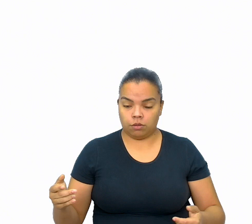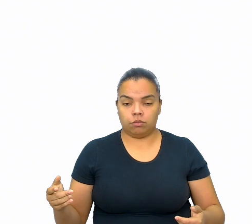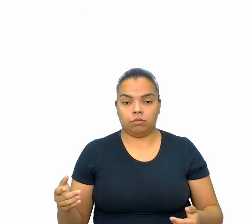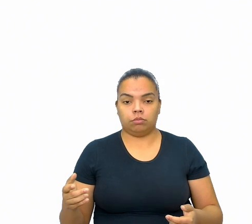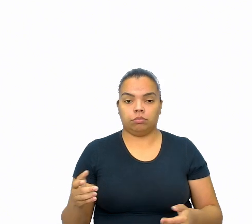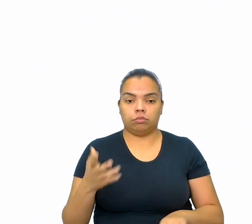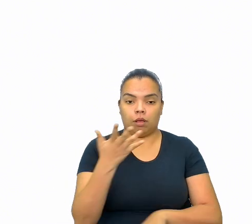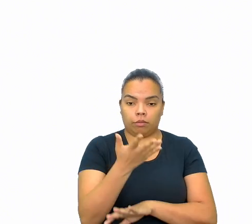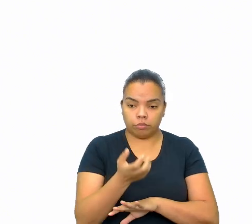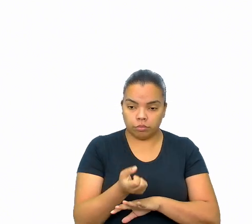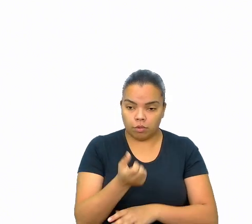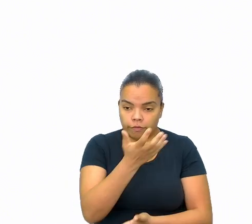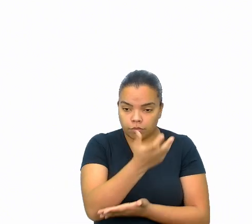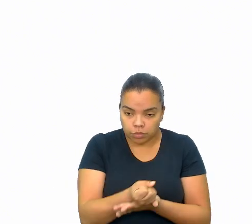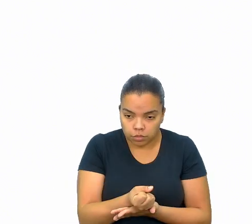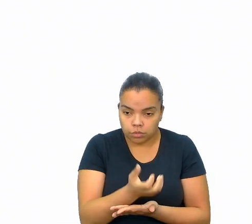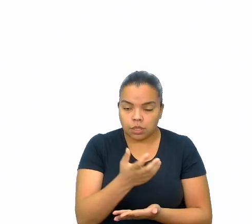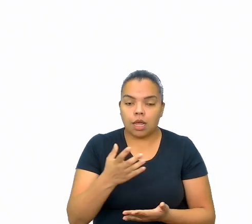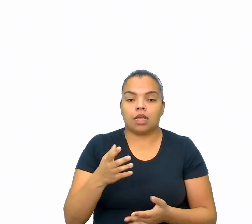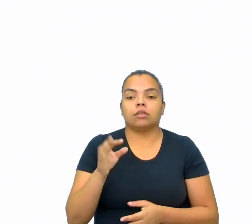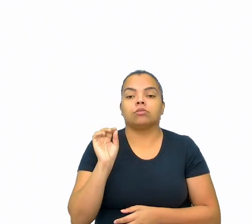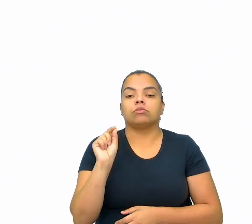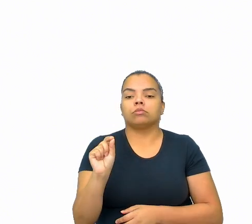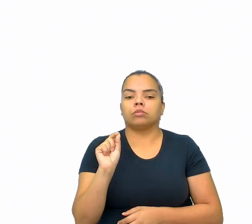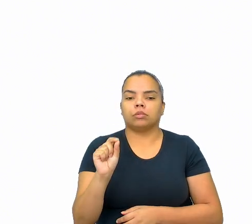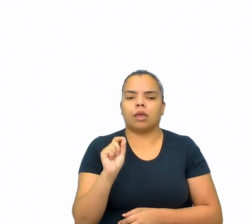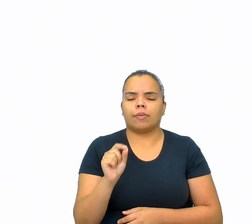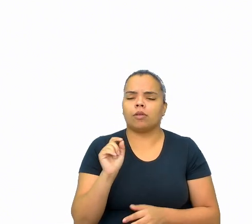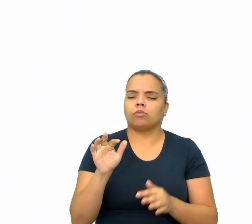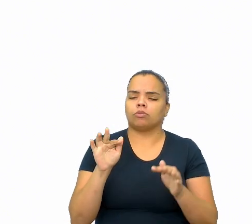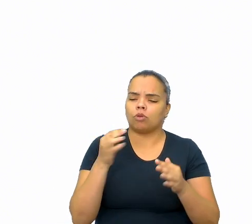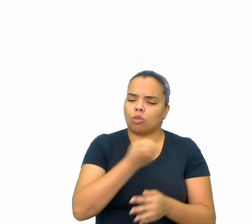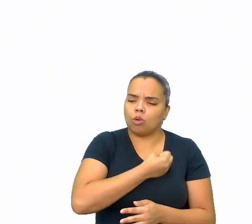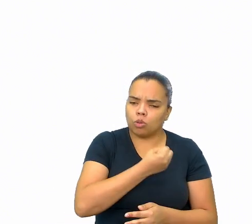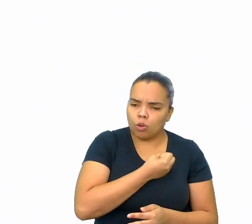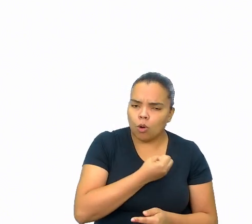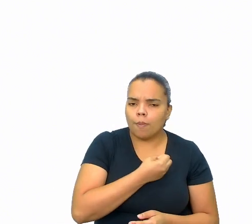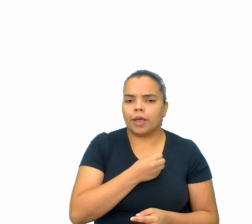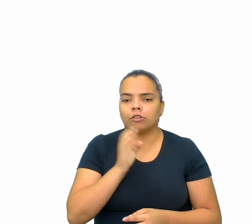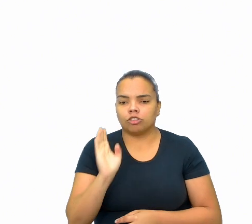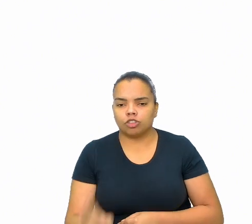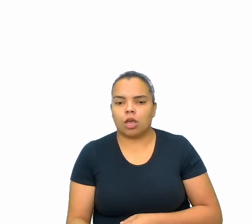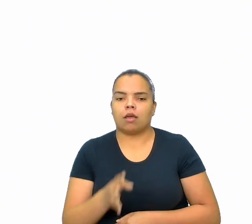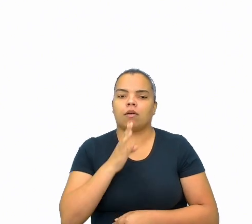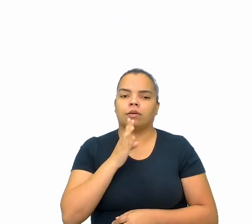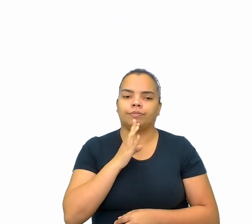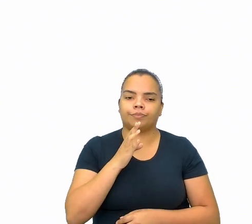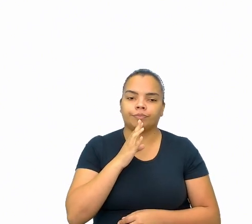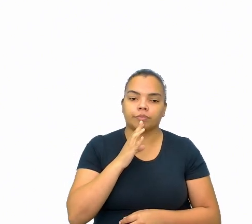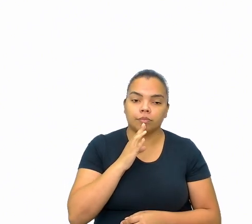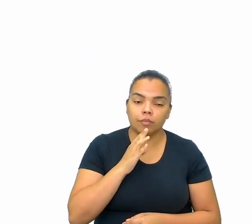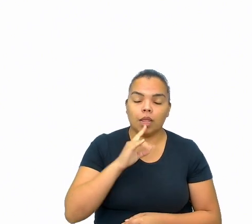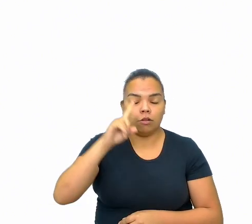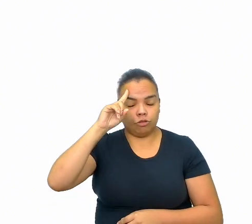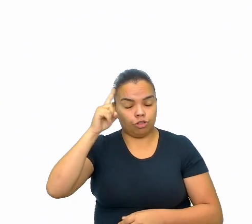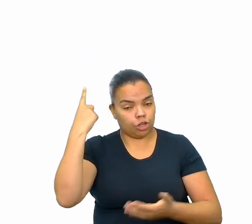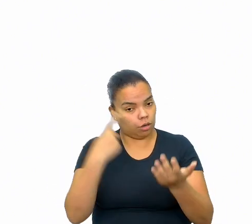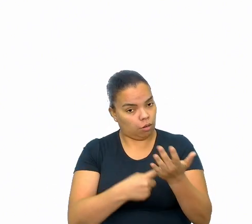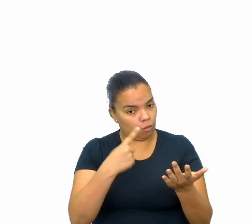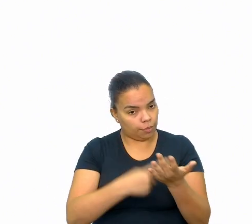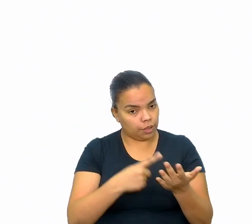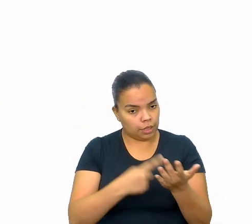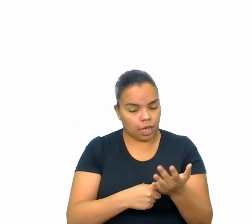são os números familiares para a sua turma, vai marcar um dia de aplicação, vai separar todos os materiais